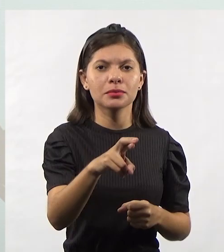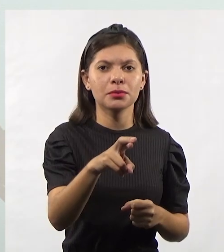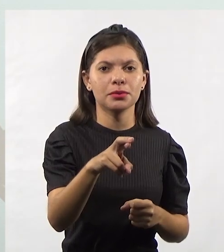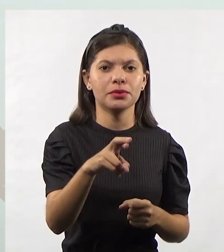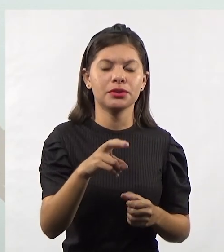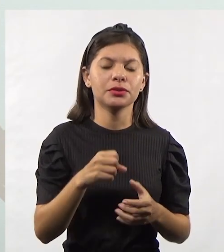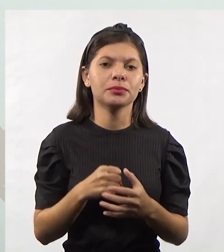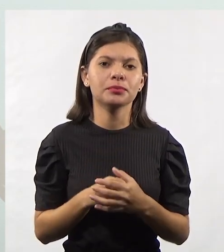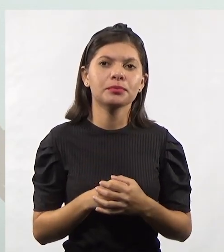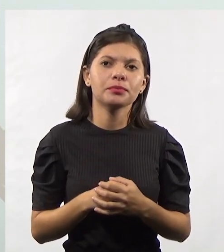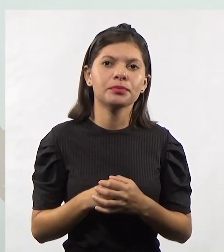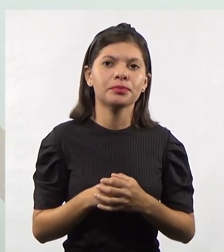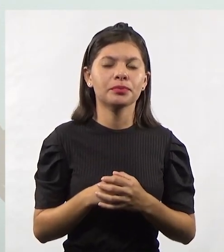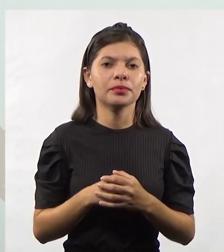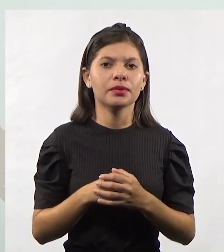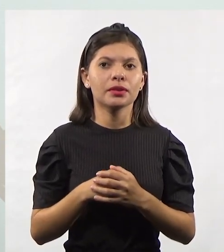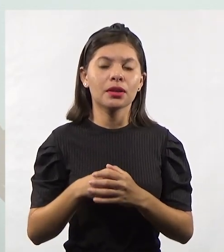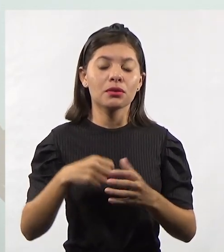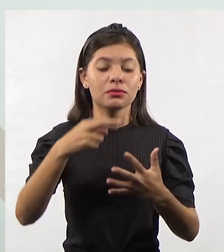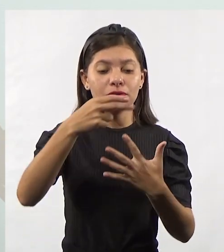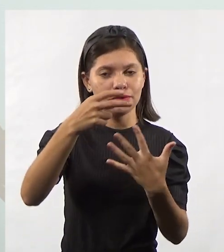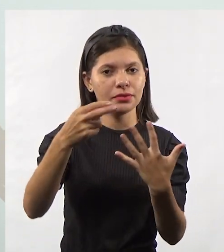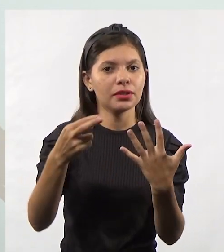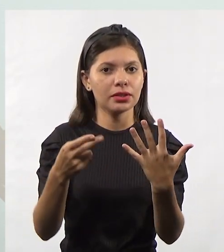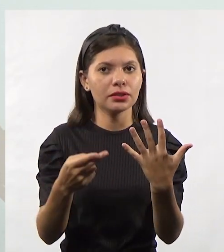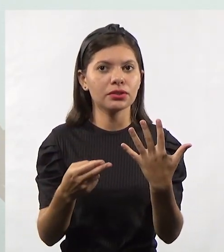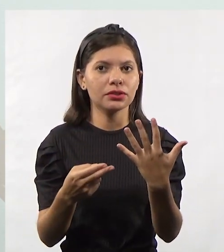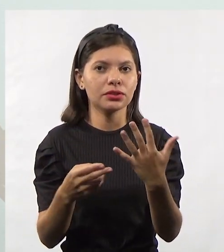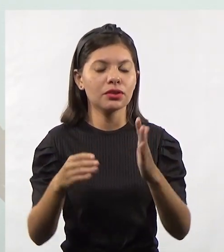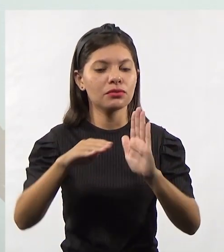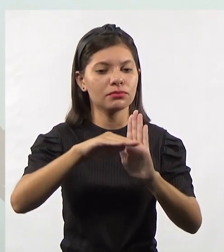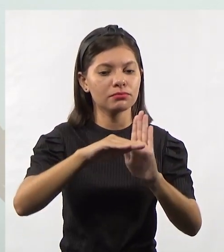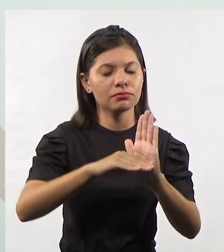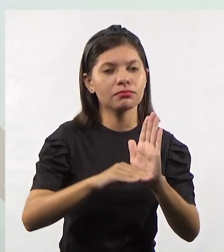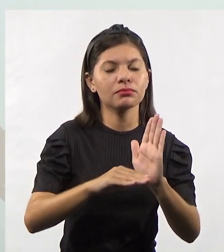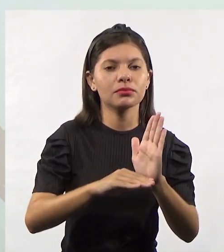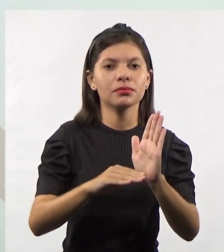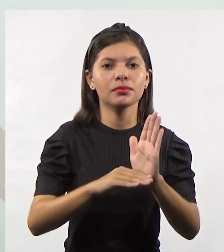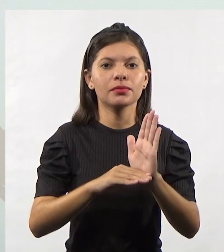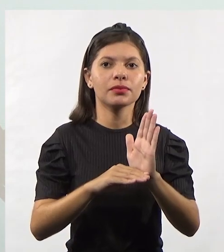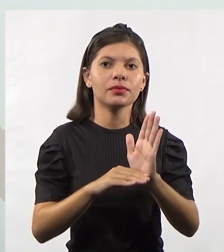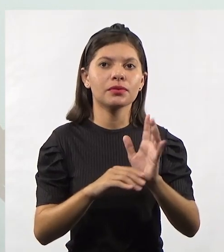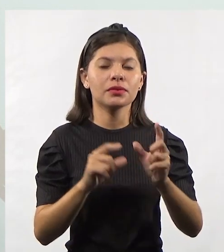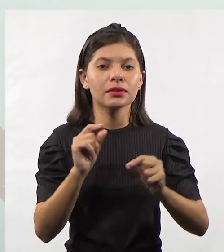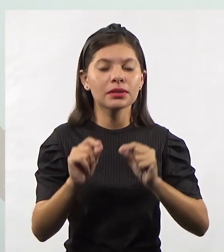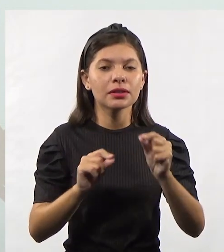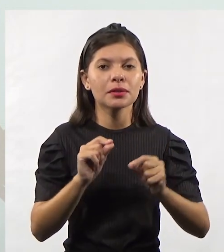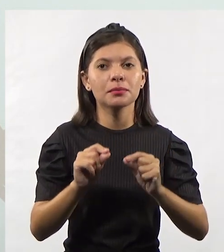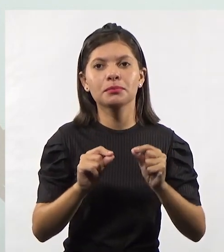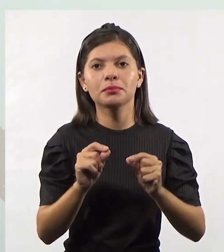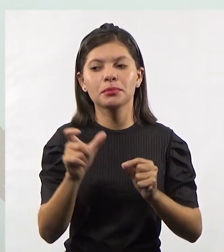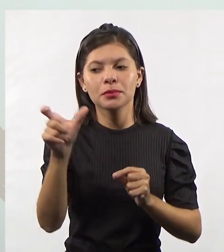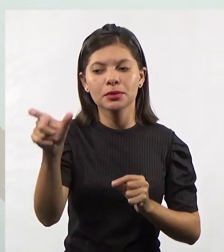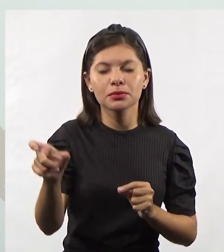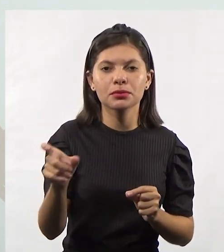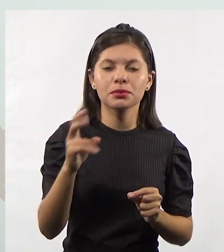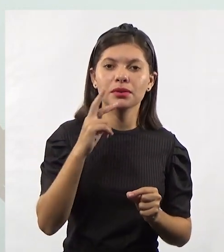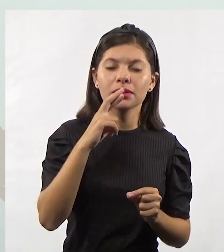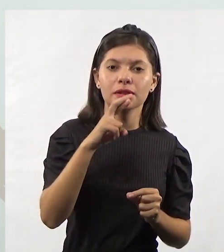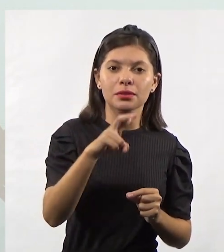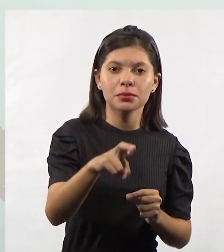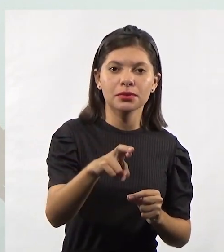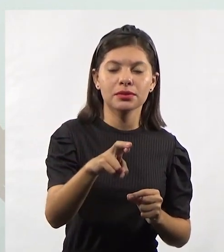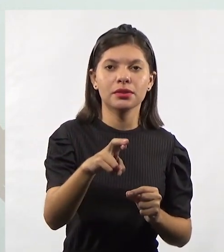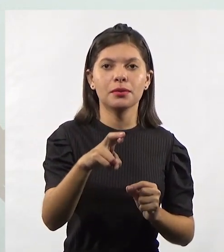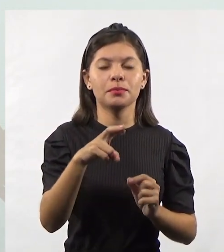marcar quem vai marcar é você então a grande diferença entre questionário e formulário é isso é quem né quem marca